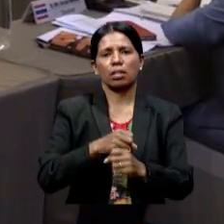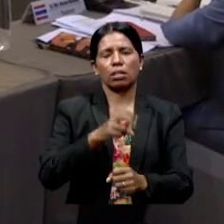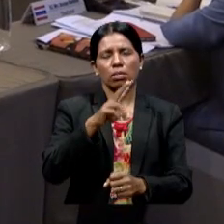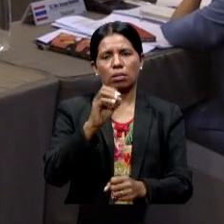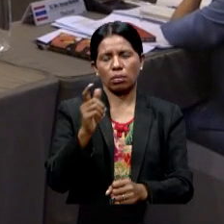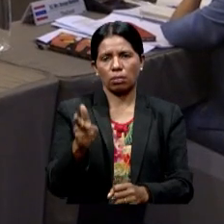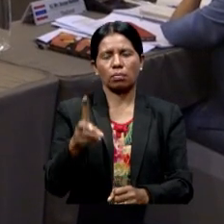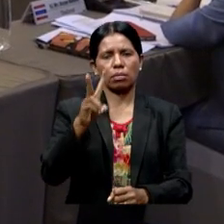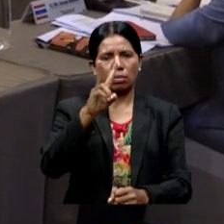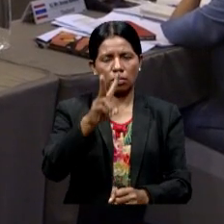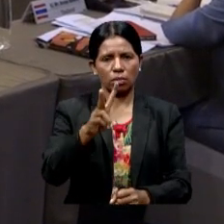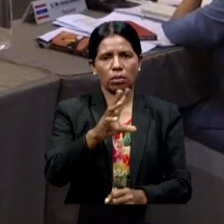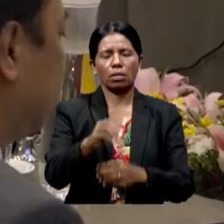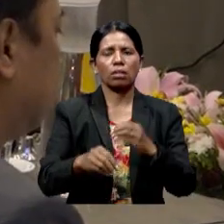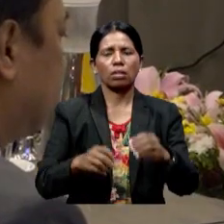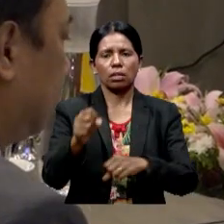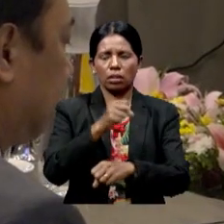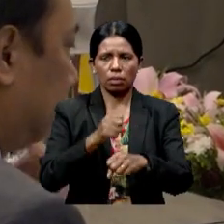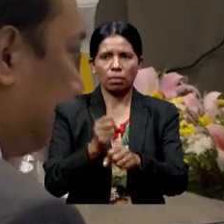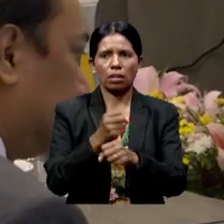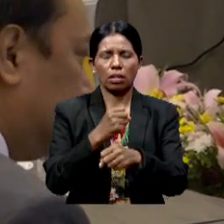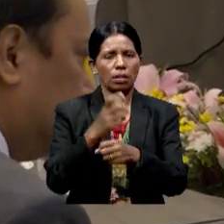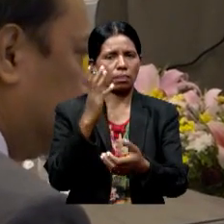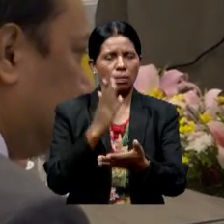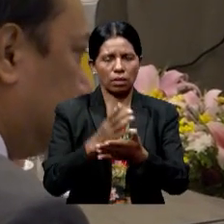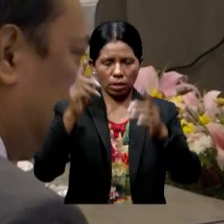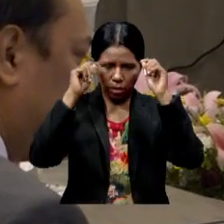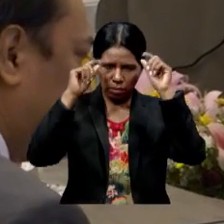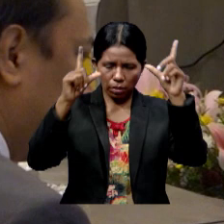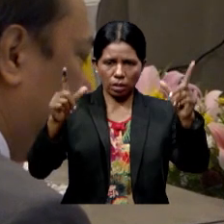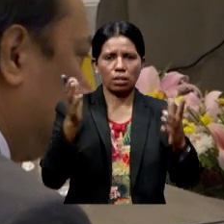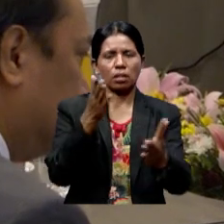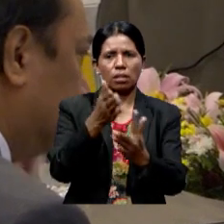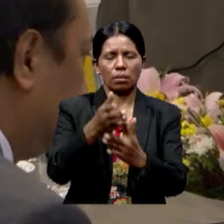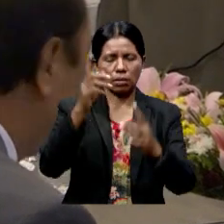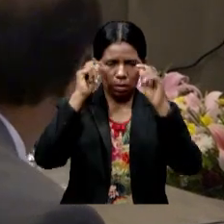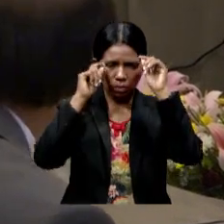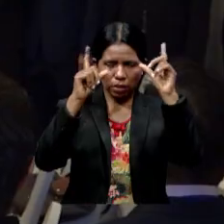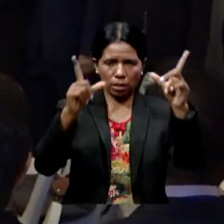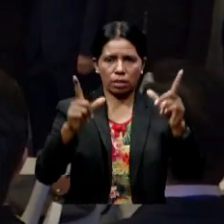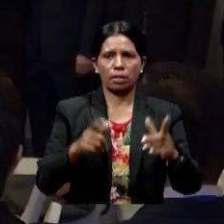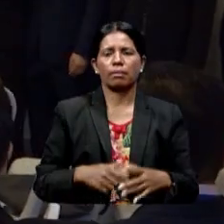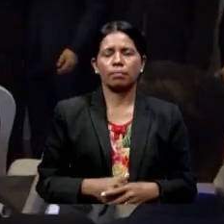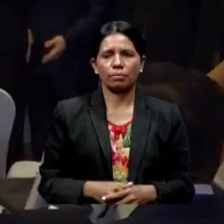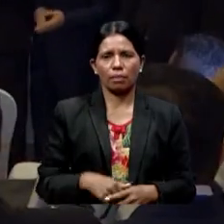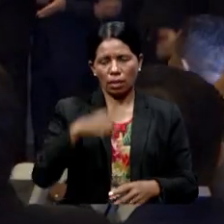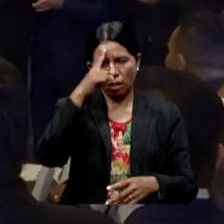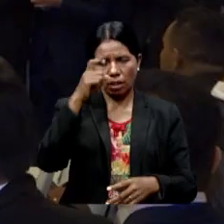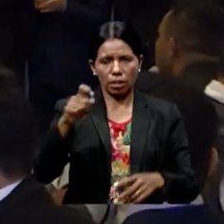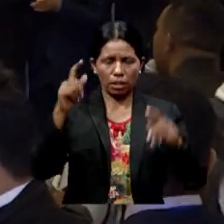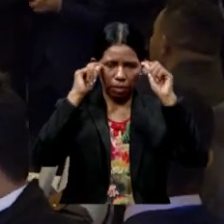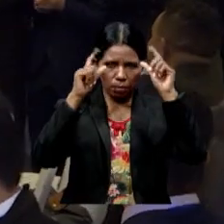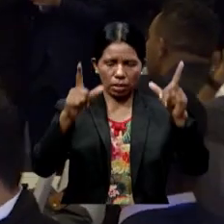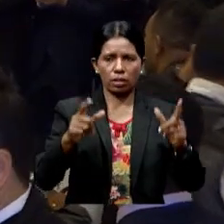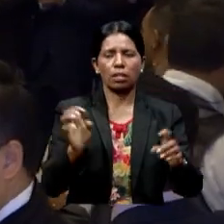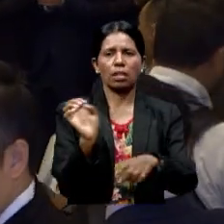nulu resin rua, katak Singapura halo cancelamento ba Timor-Leste ne adesão ba membro ASEAN. Tamba considera Timor-Leste